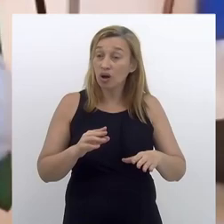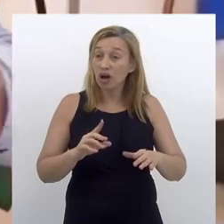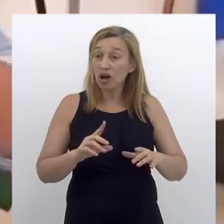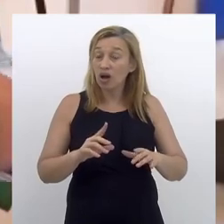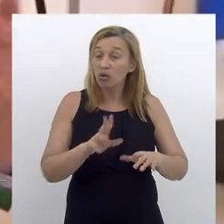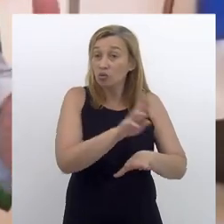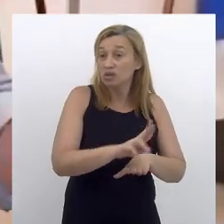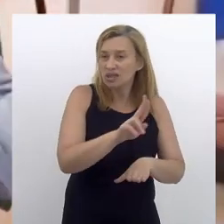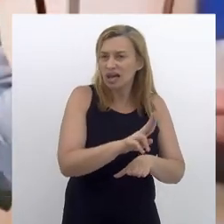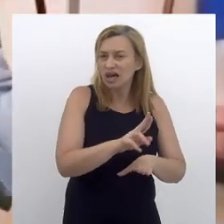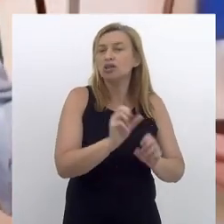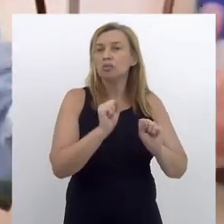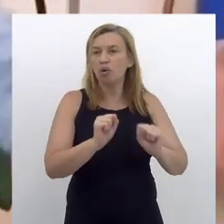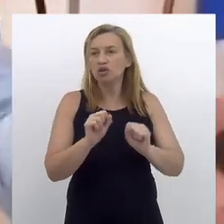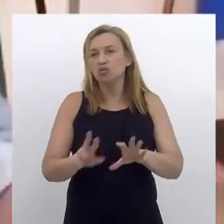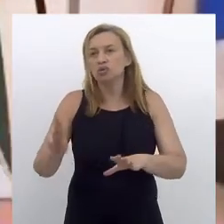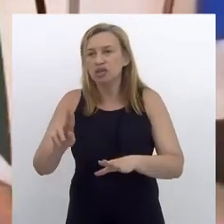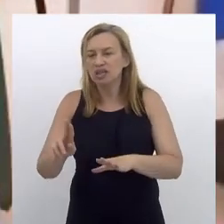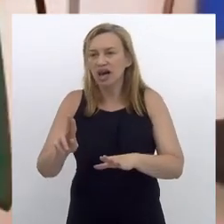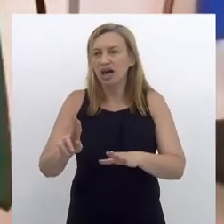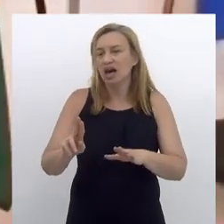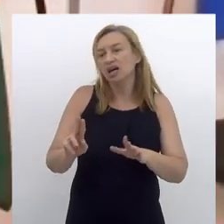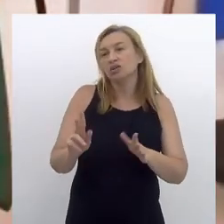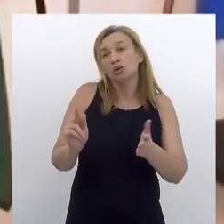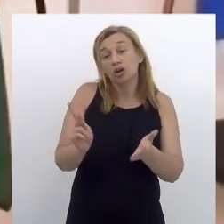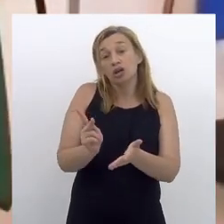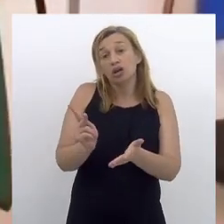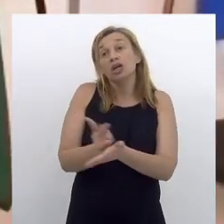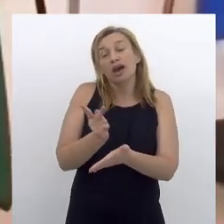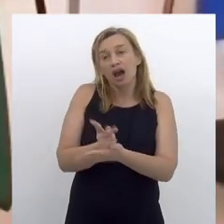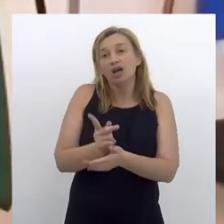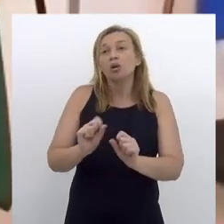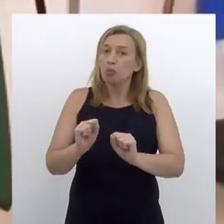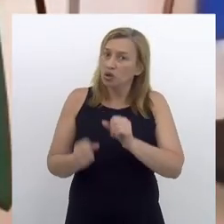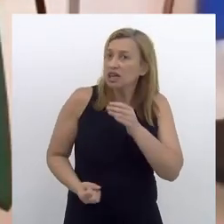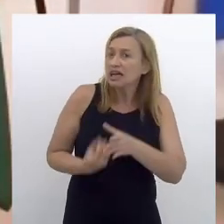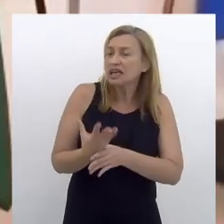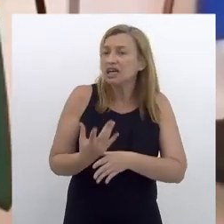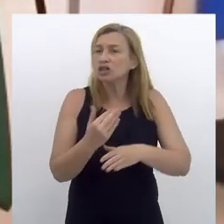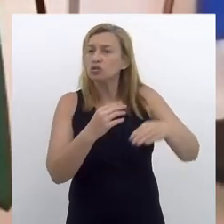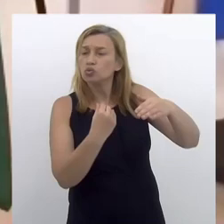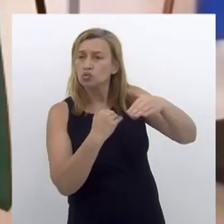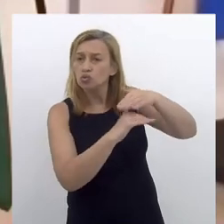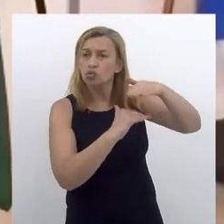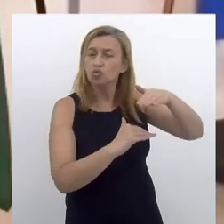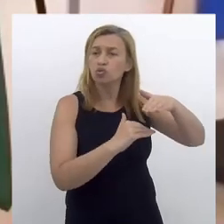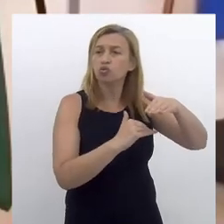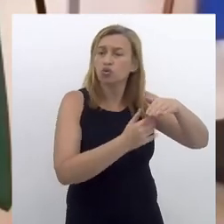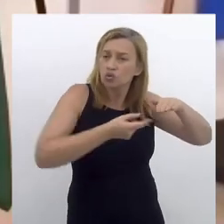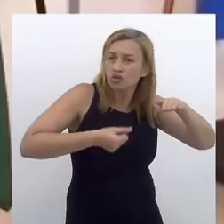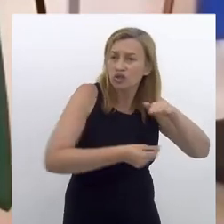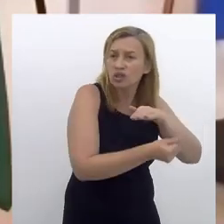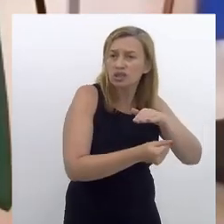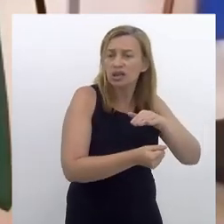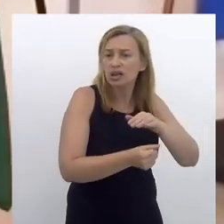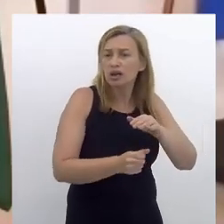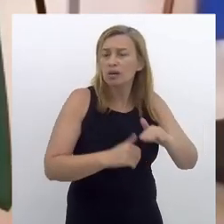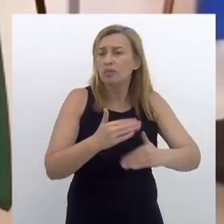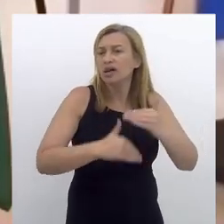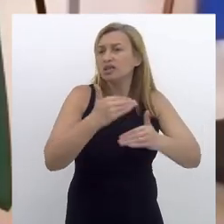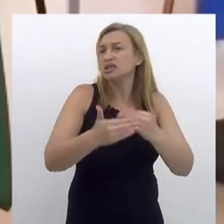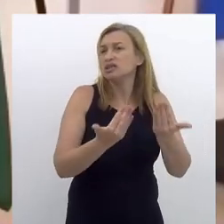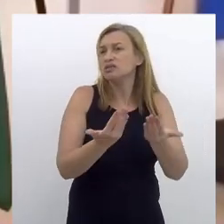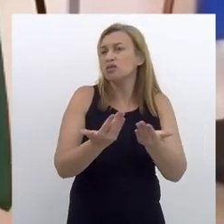ser ocupado por ocupações irregulares, ele pode estar criando fundos de financiamento a operação